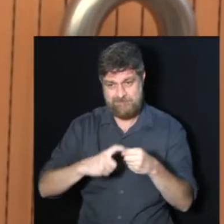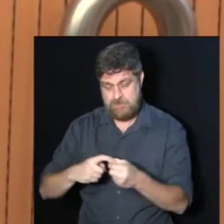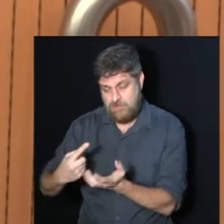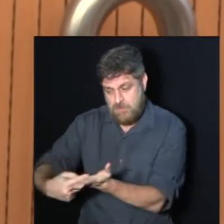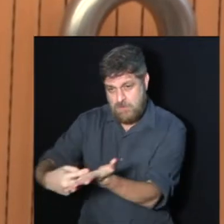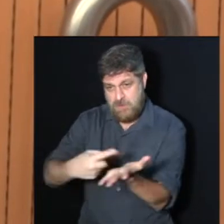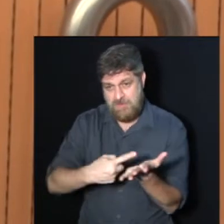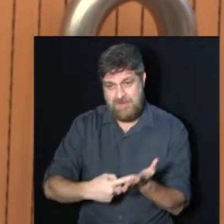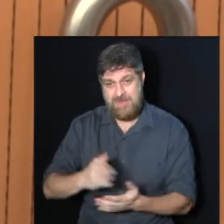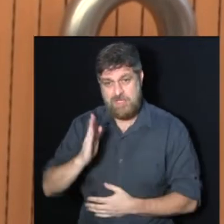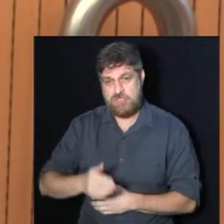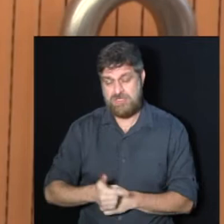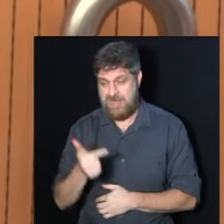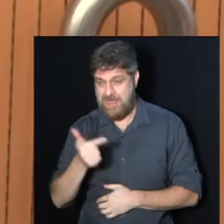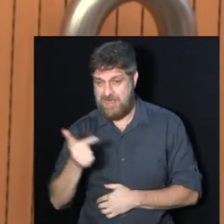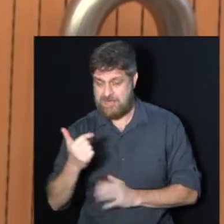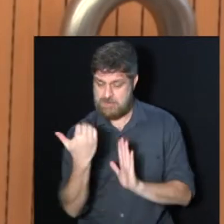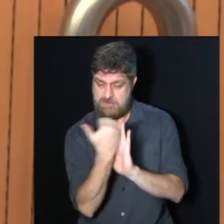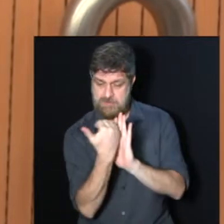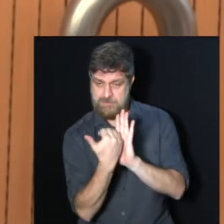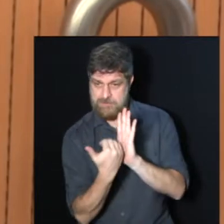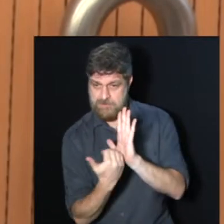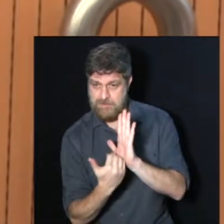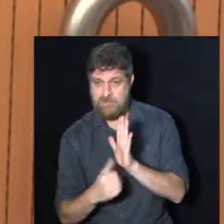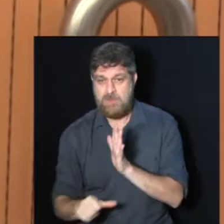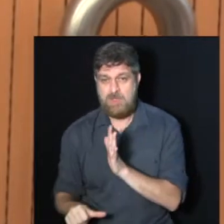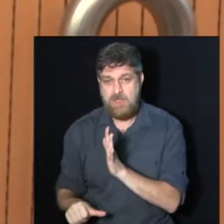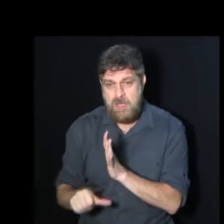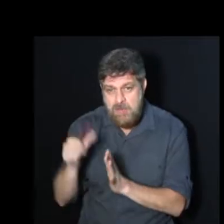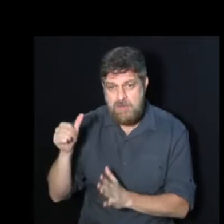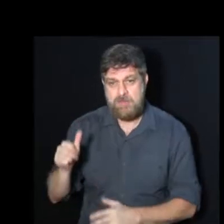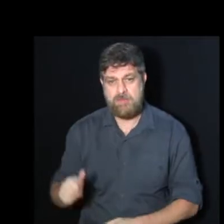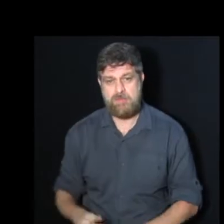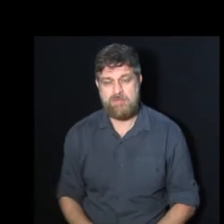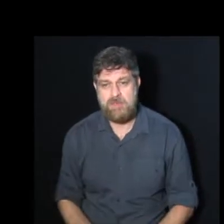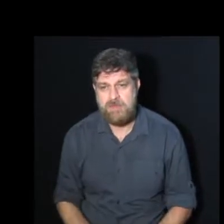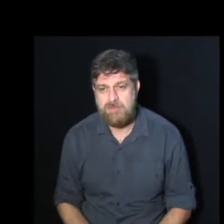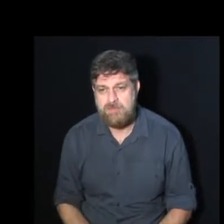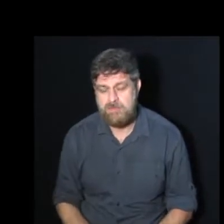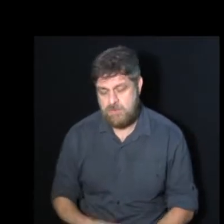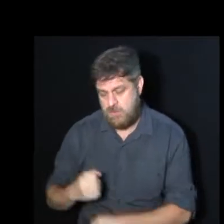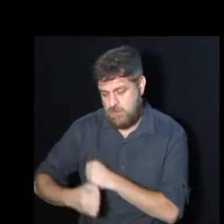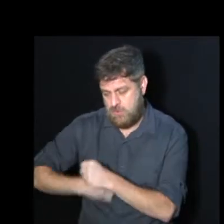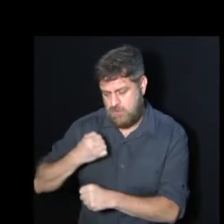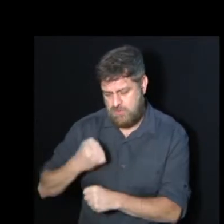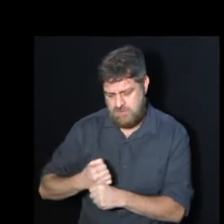já é a segunda agenda de desenvolvimento, a primeira foram os Objetivos de Desenvolvimento do Milênio, de 2000 a